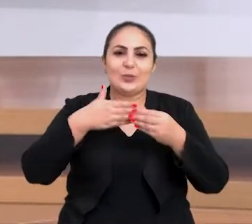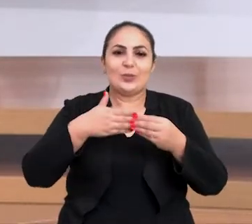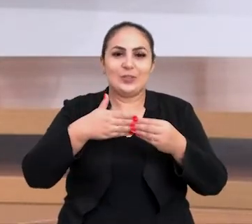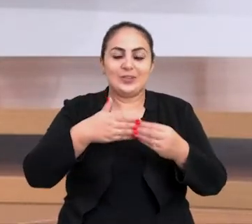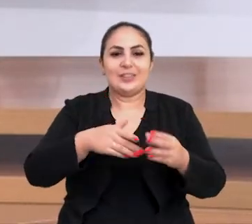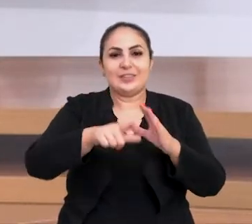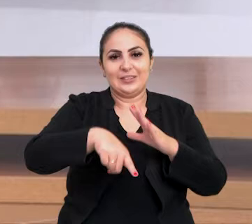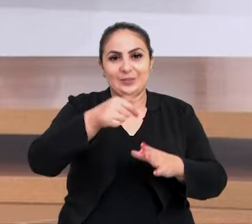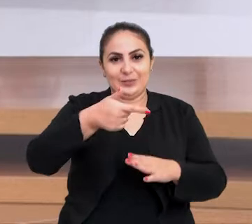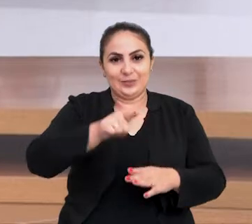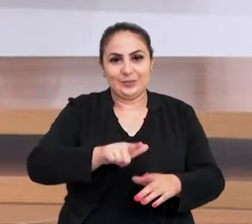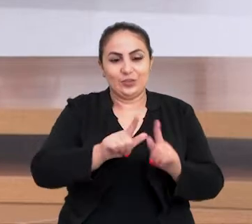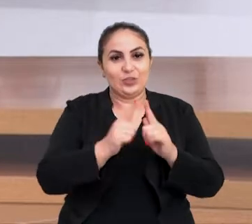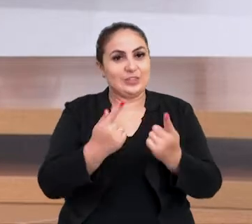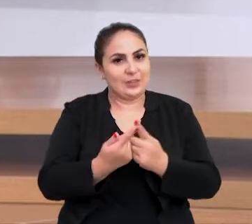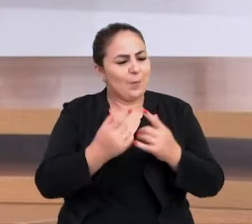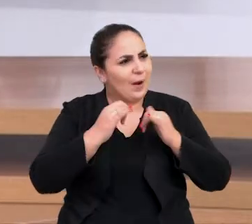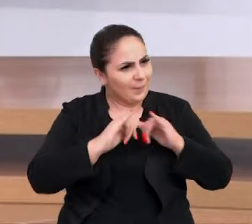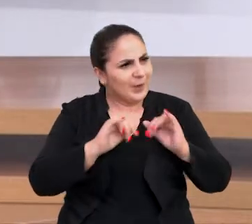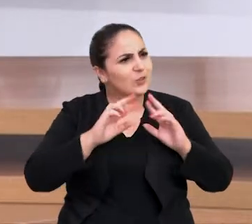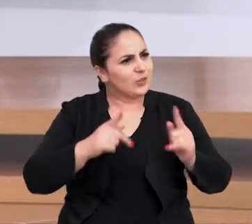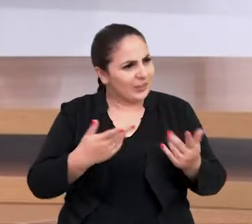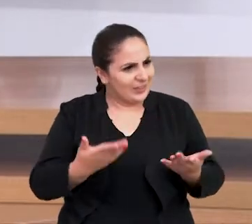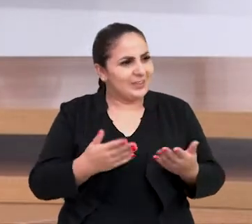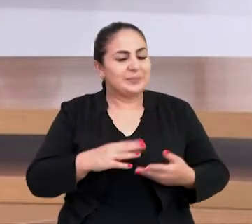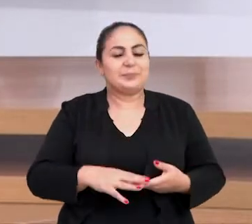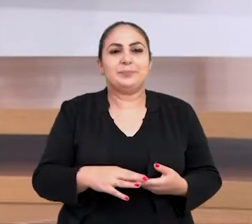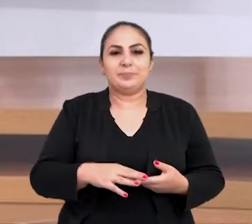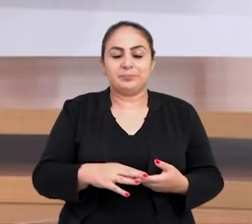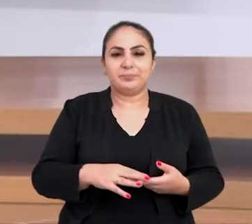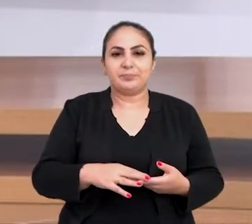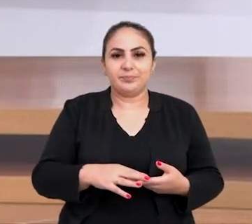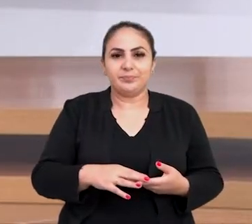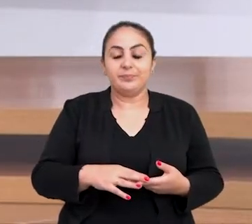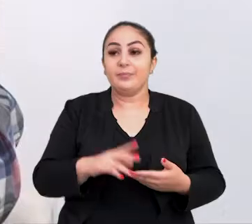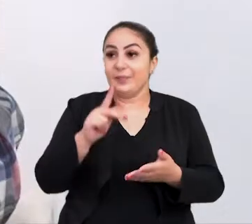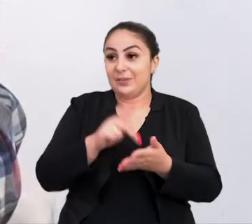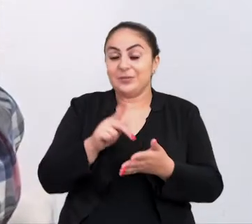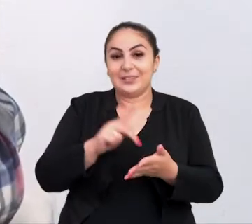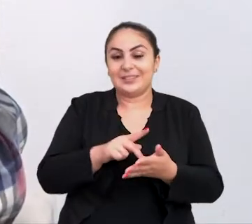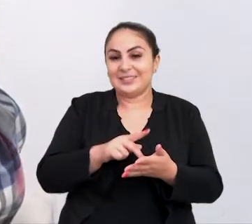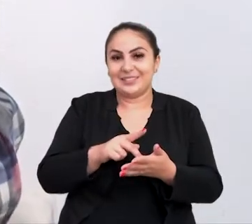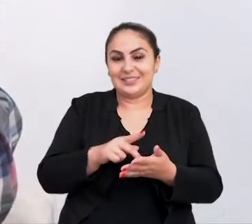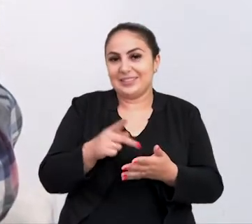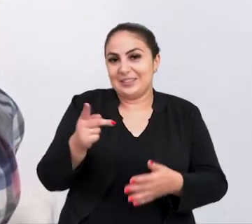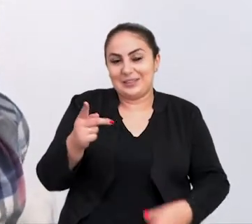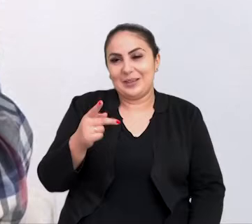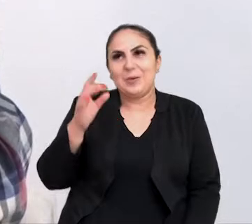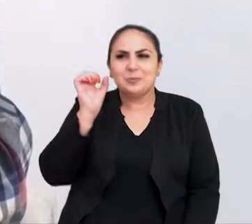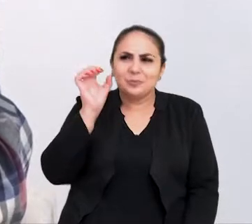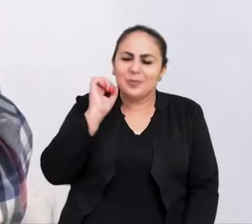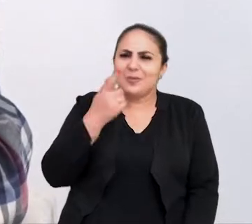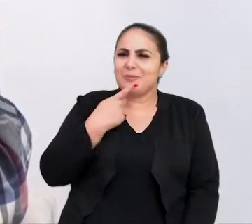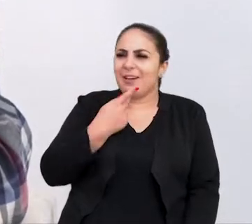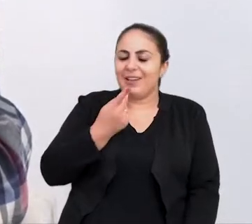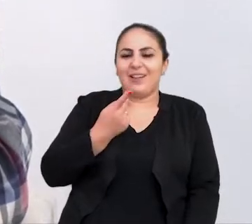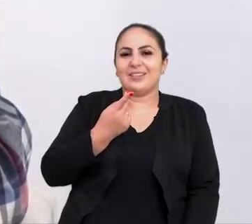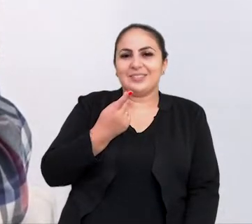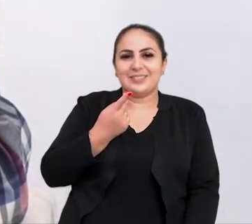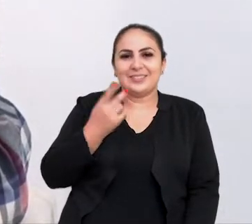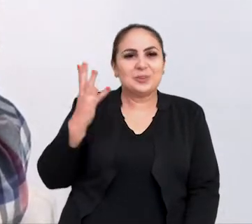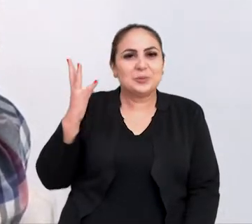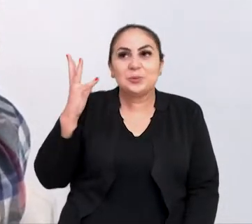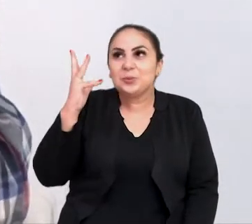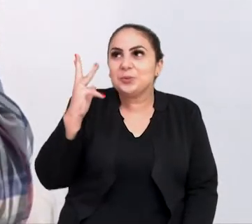reconduzido para o segundo mandato. Foi uma campanha bem diferente, né? A verdade, a gente estava escutando você